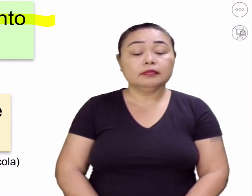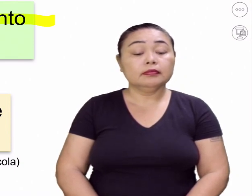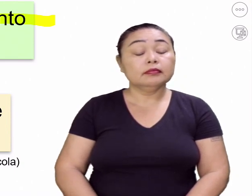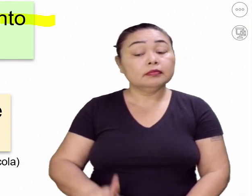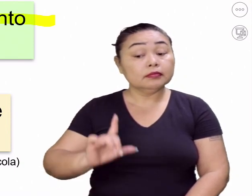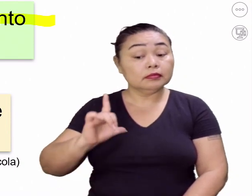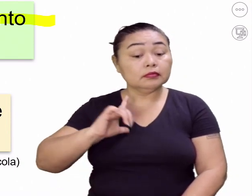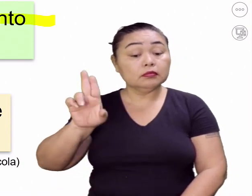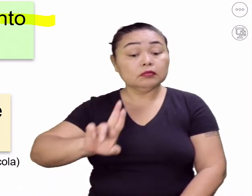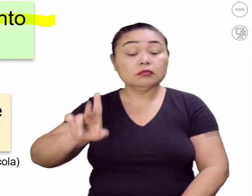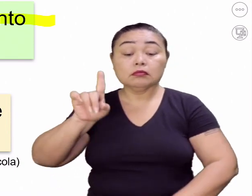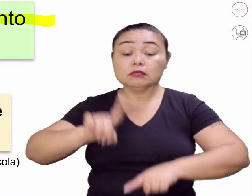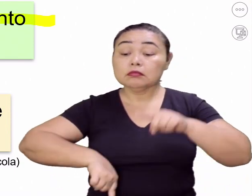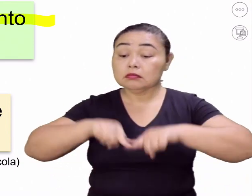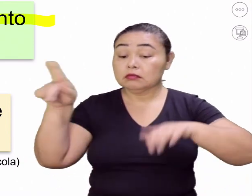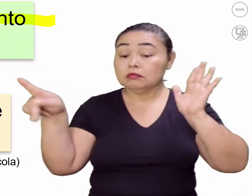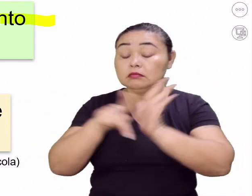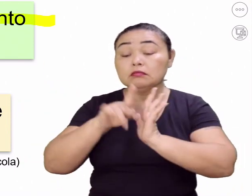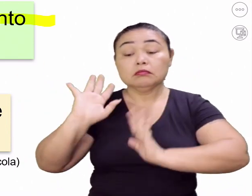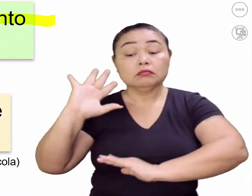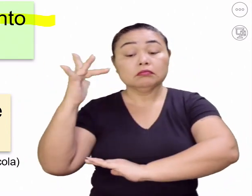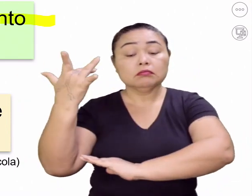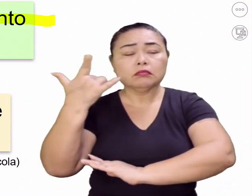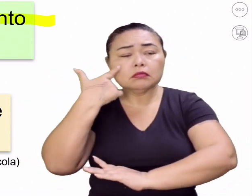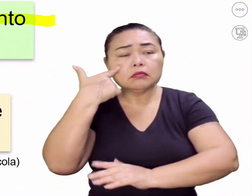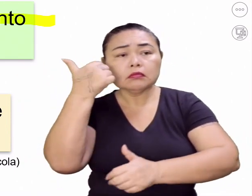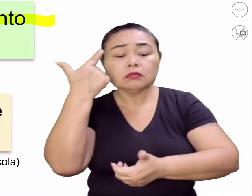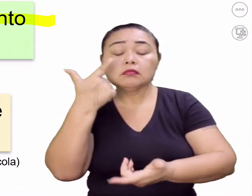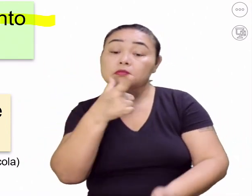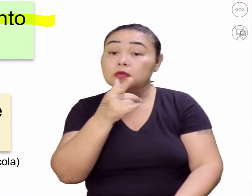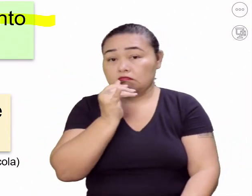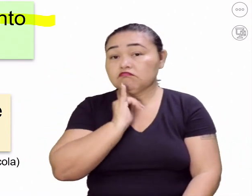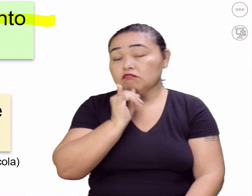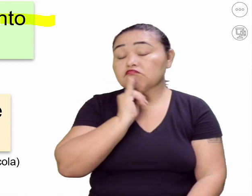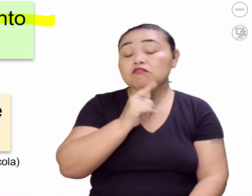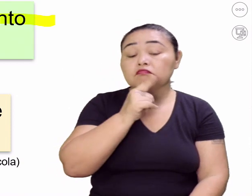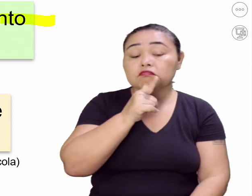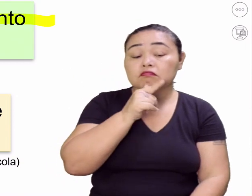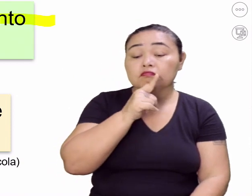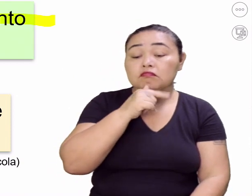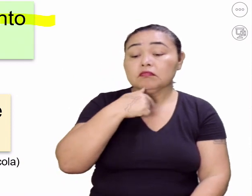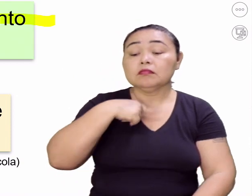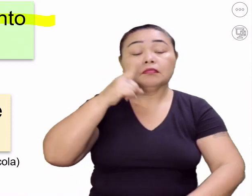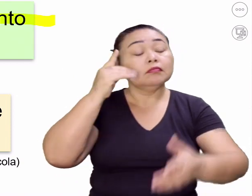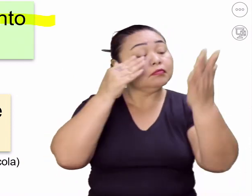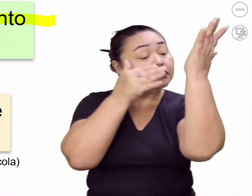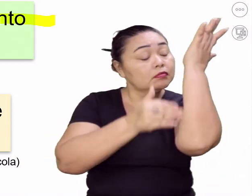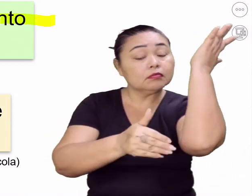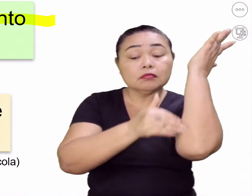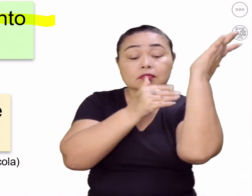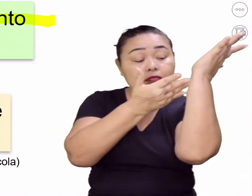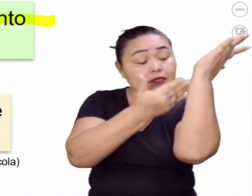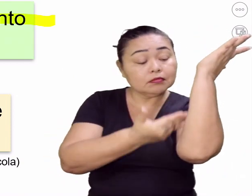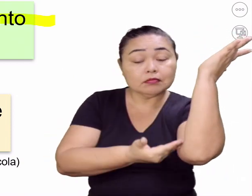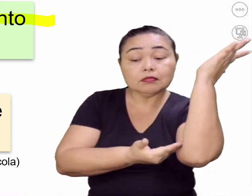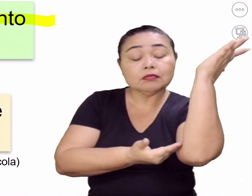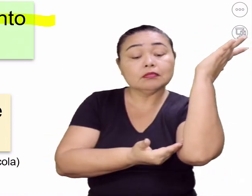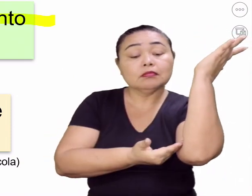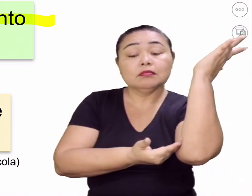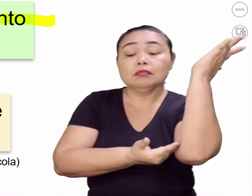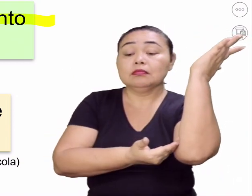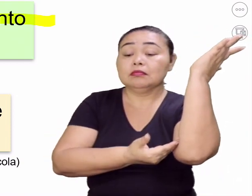A gente tem que usar os bens naturais, como a água, por exemplo, a madeira, não é isso?